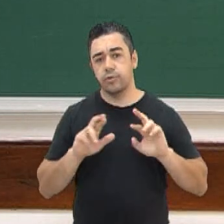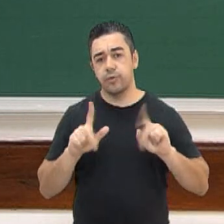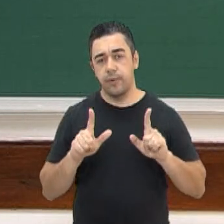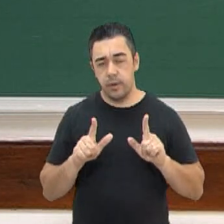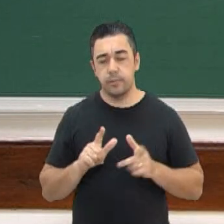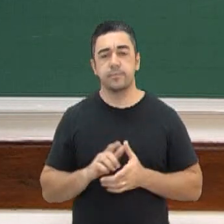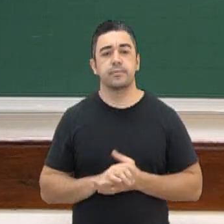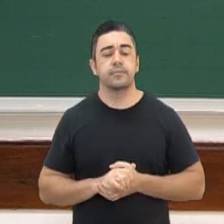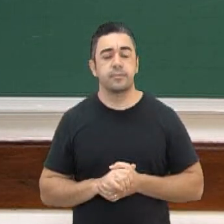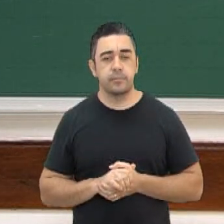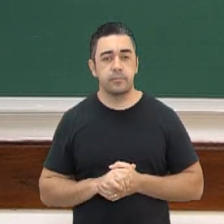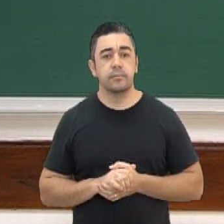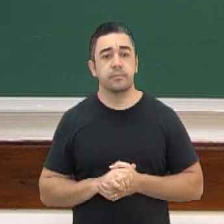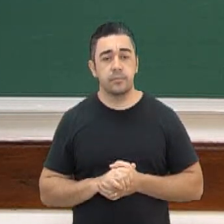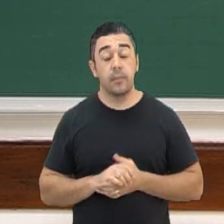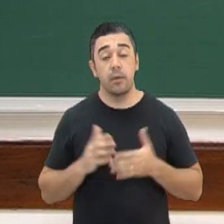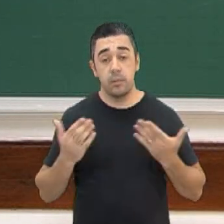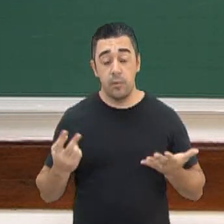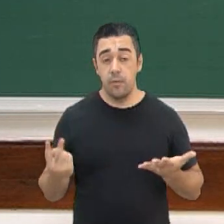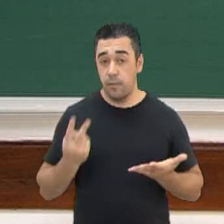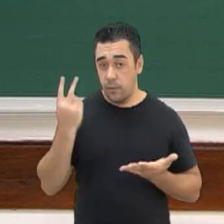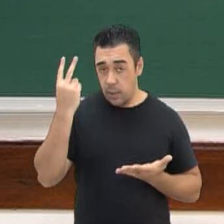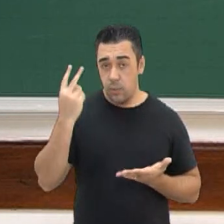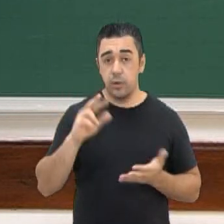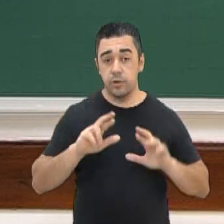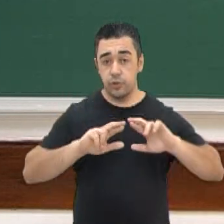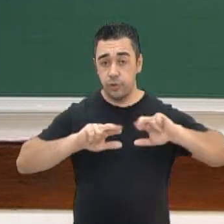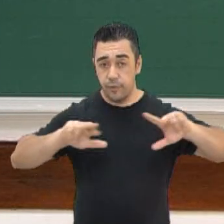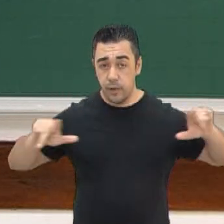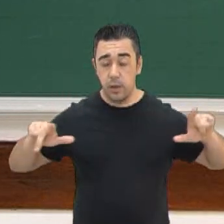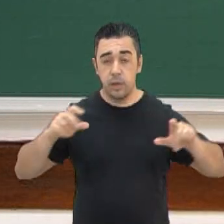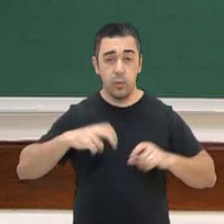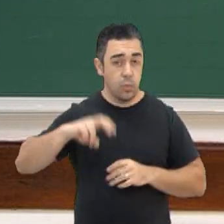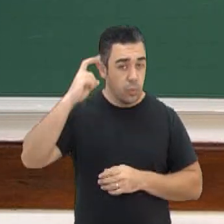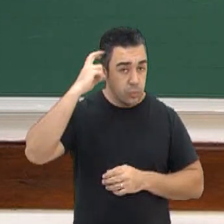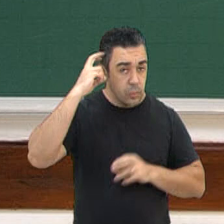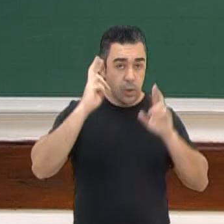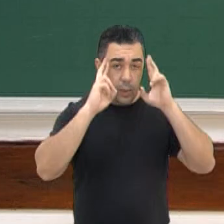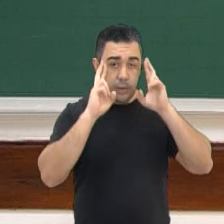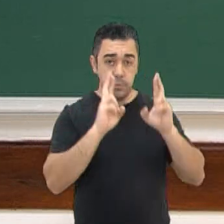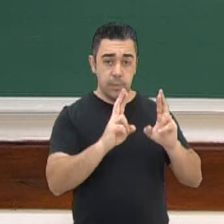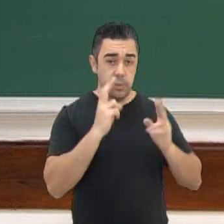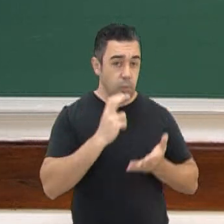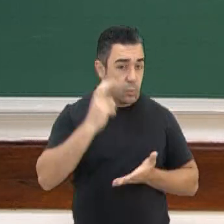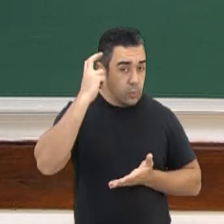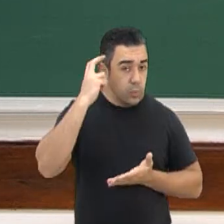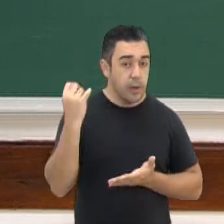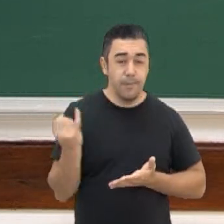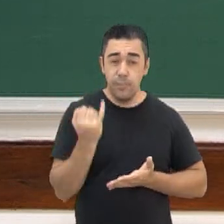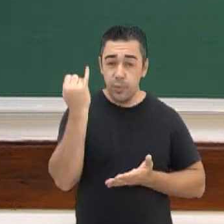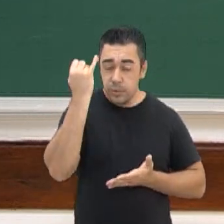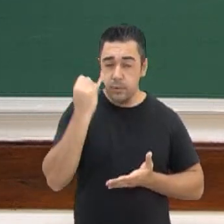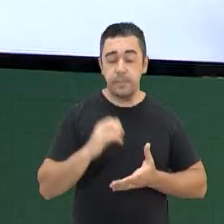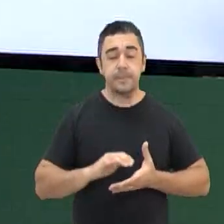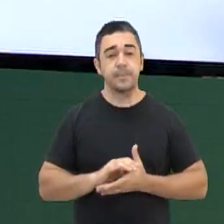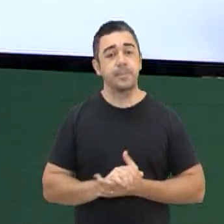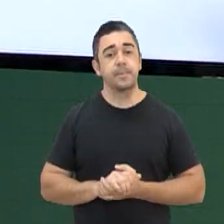dança diferentes e a valorização das diferentes culturas, o respeito às culturas é importantíssimo.